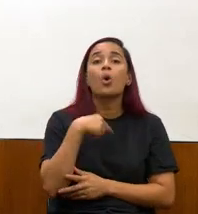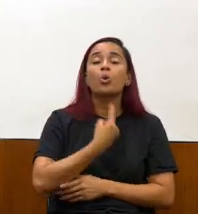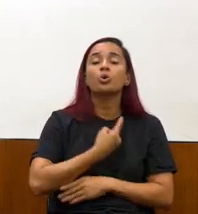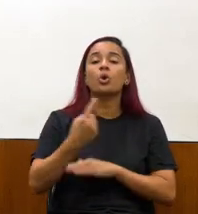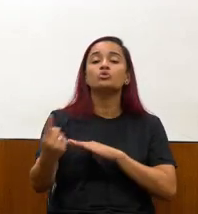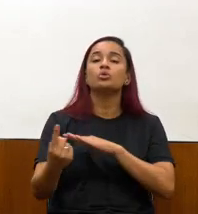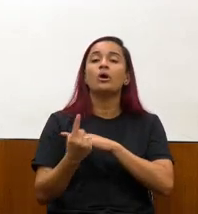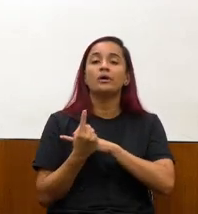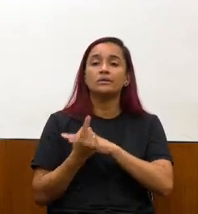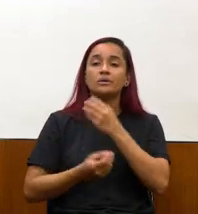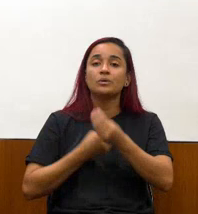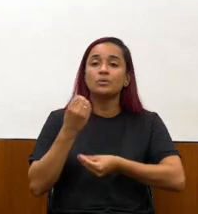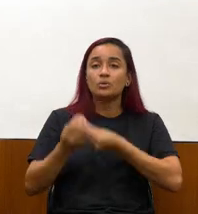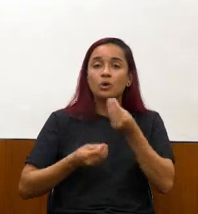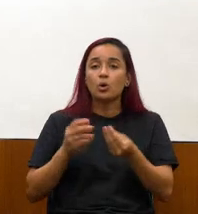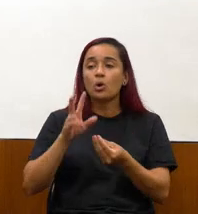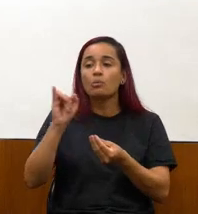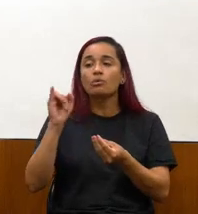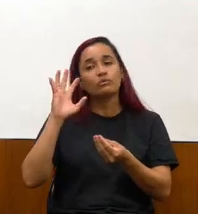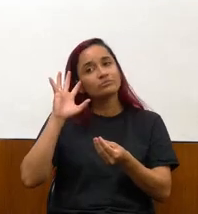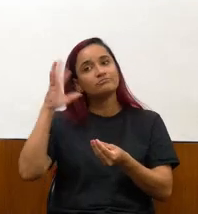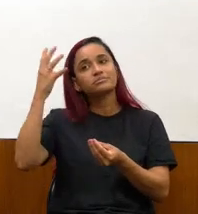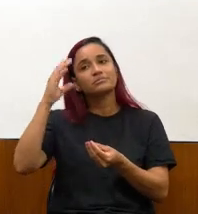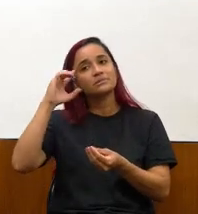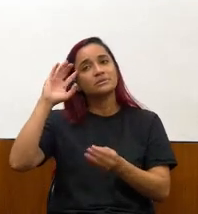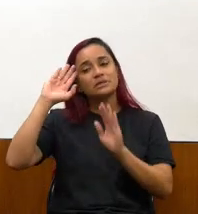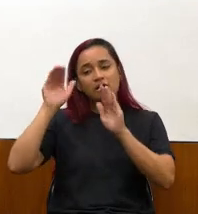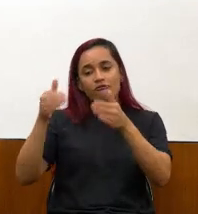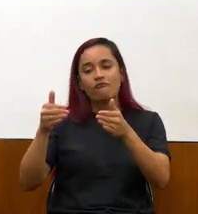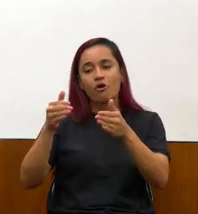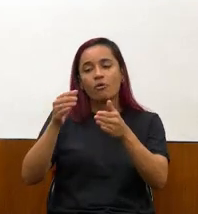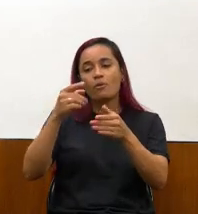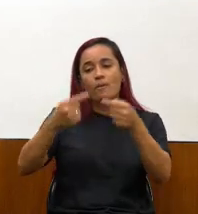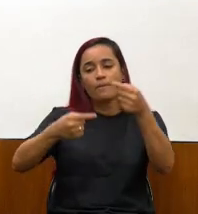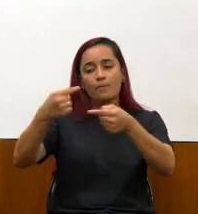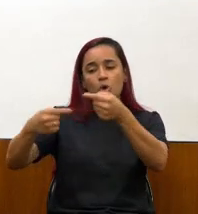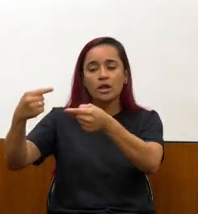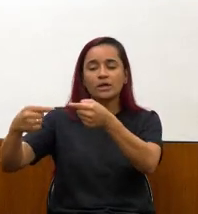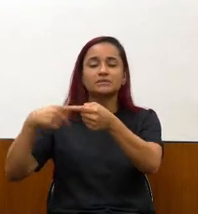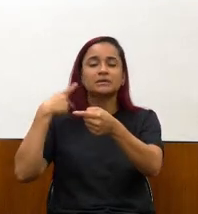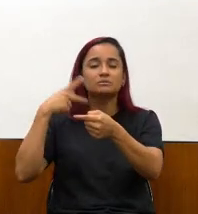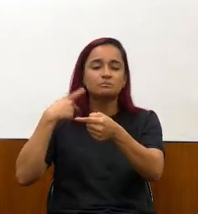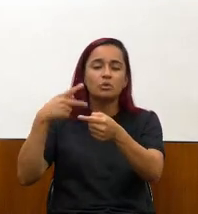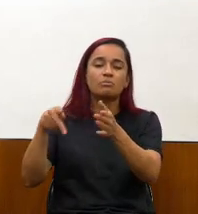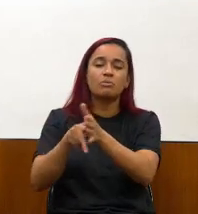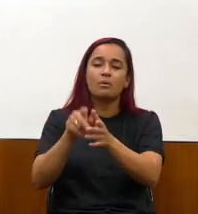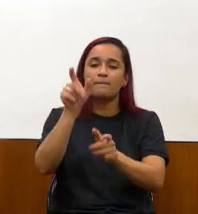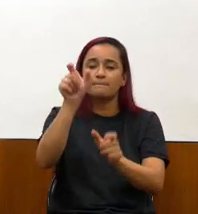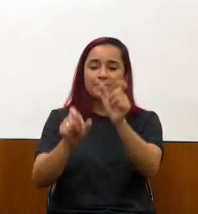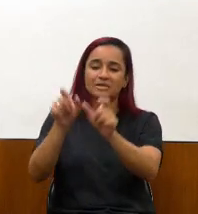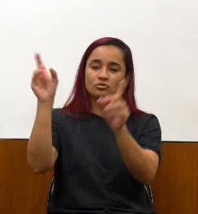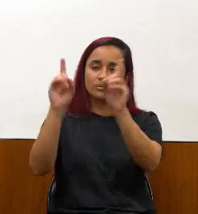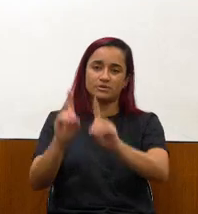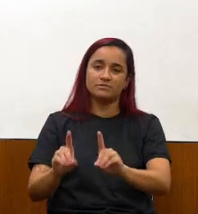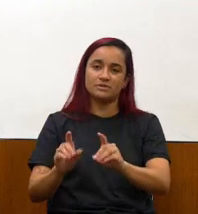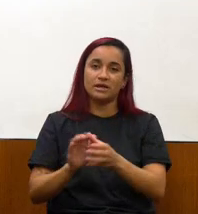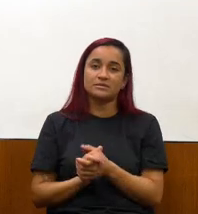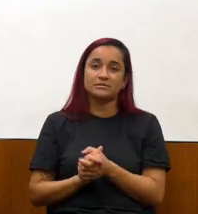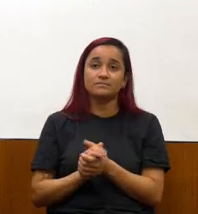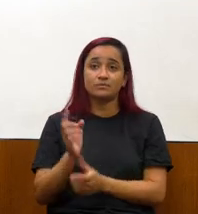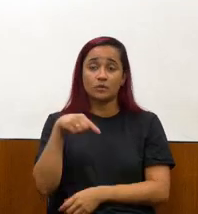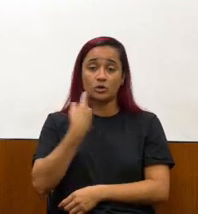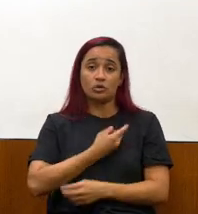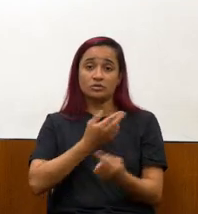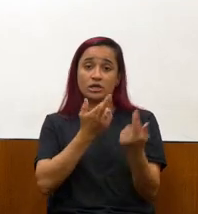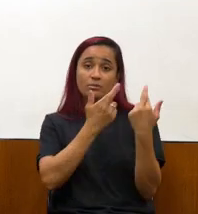se isso vai ou não atingir as políticas públicas relacionadas às pessoas com deficiência. Nosso dever é justamente entender se o